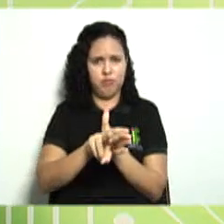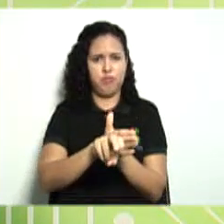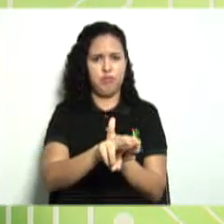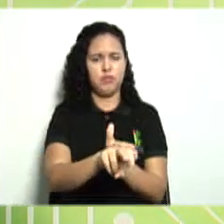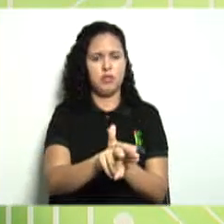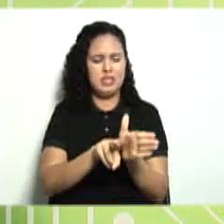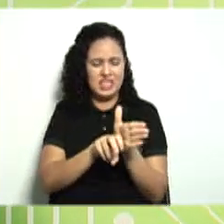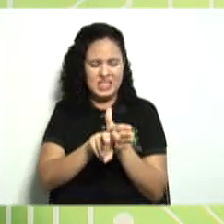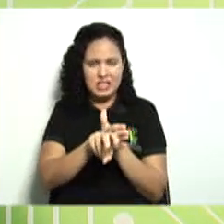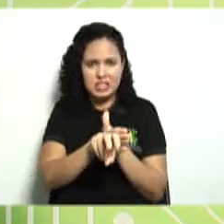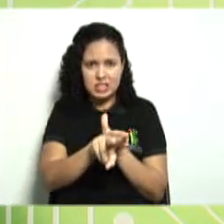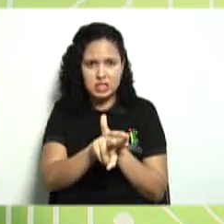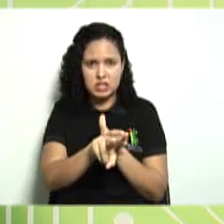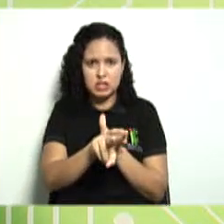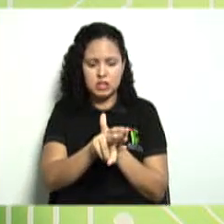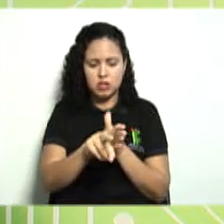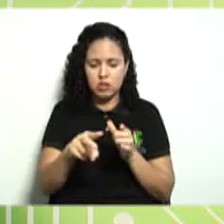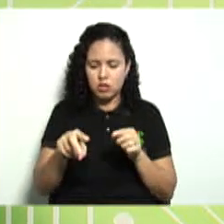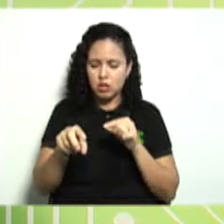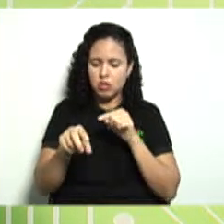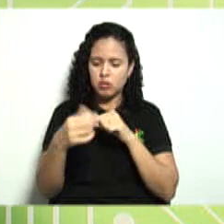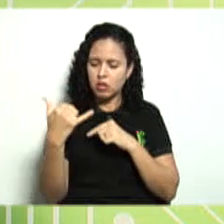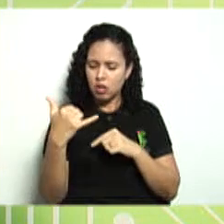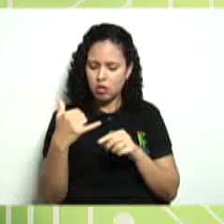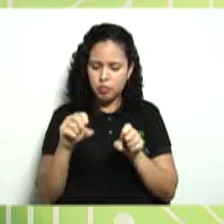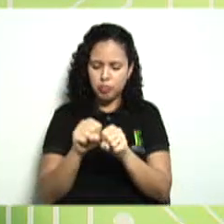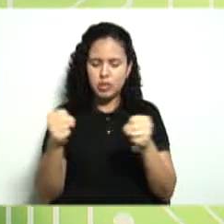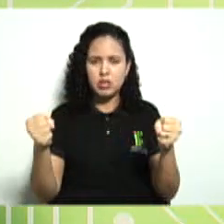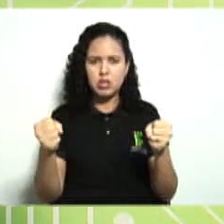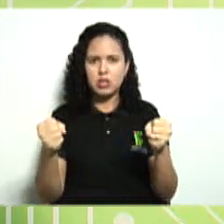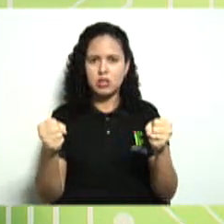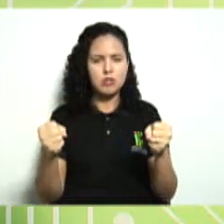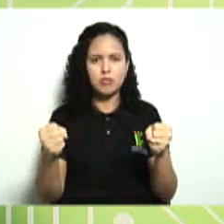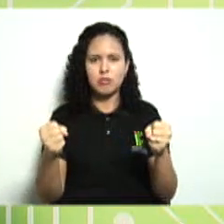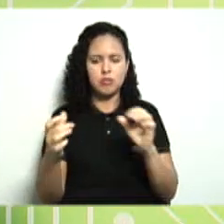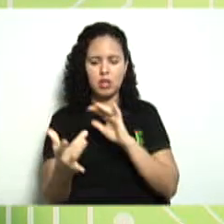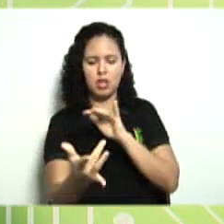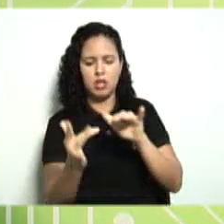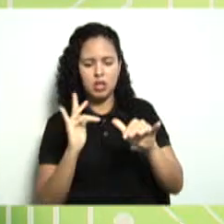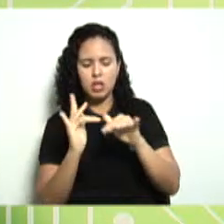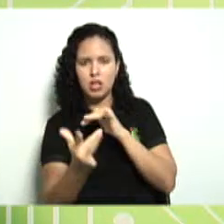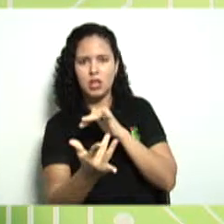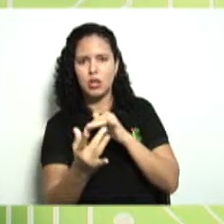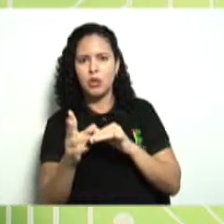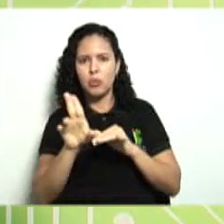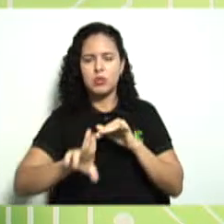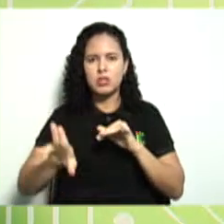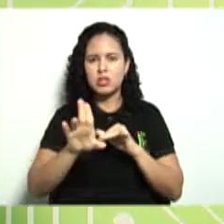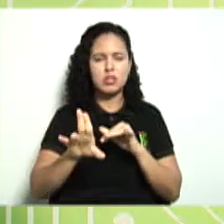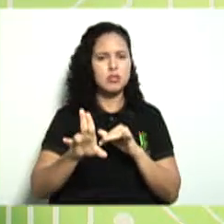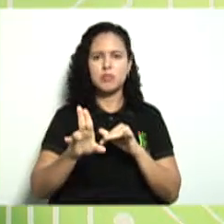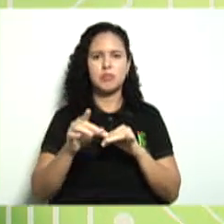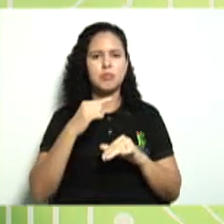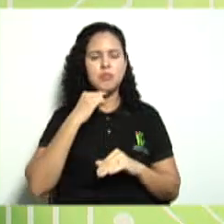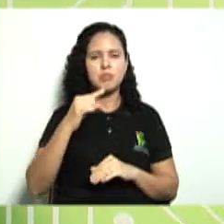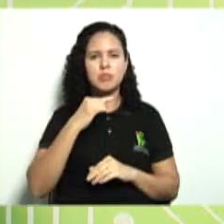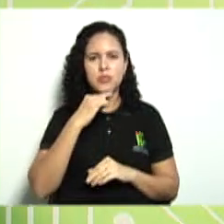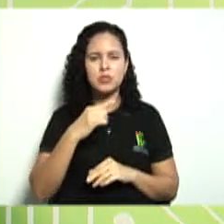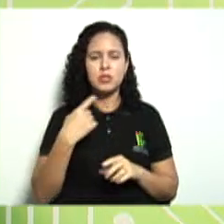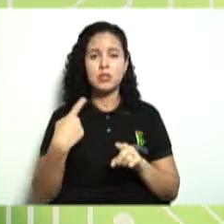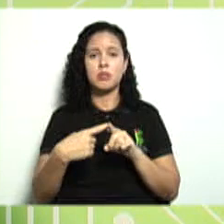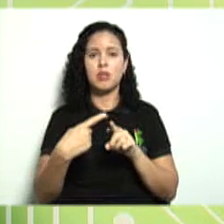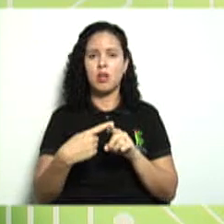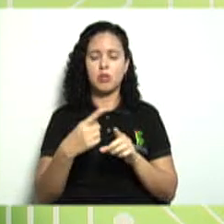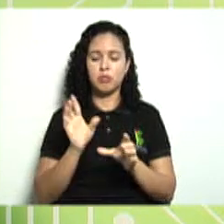Enfim, você fica impossibilitado de utilizar ele. Por quê? O seu sistema operacional foi danificado. Ele não